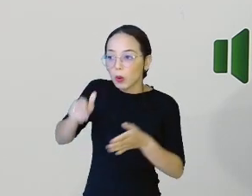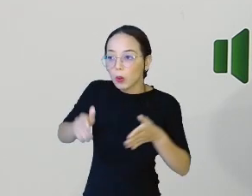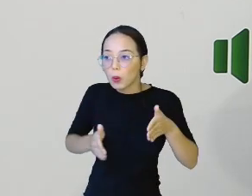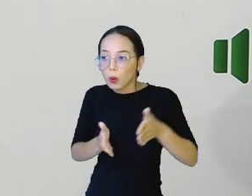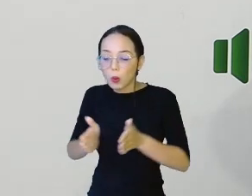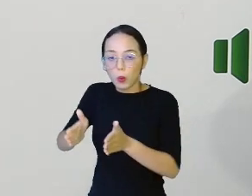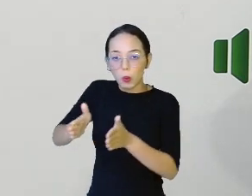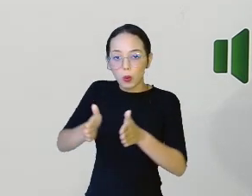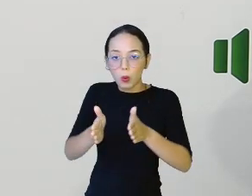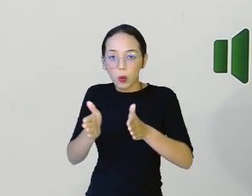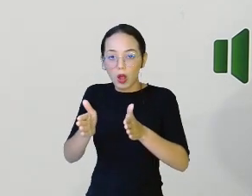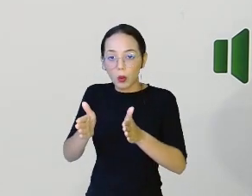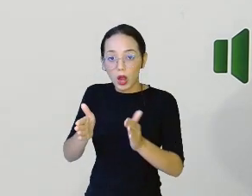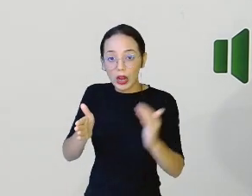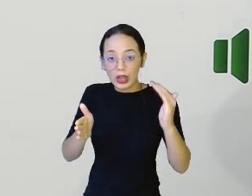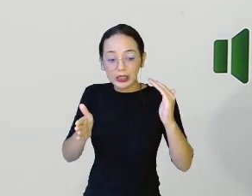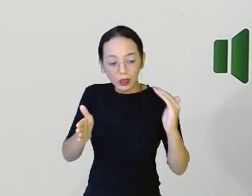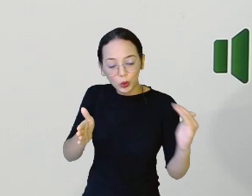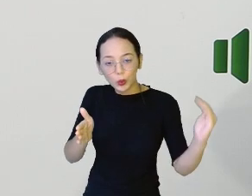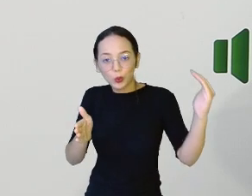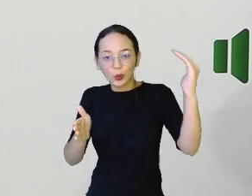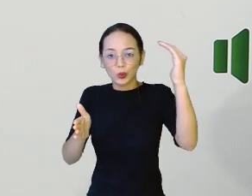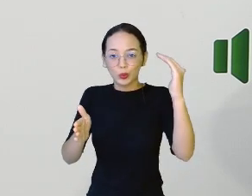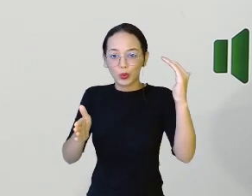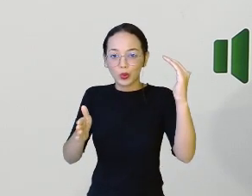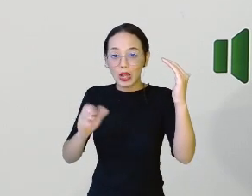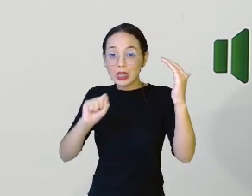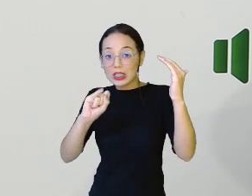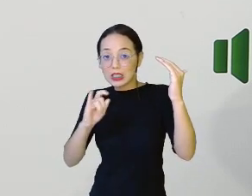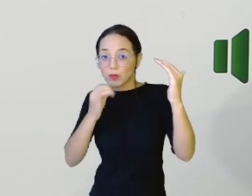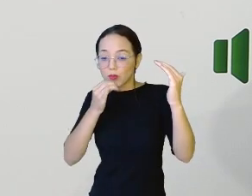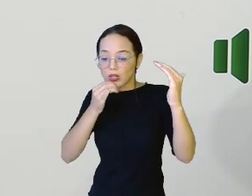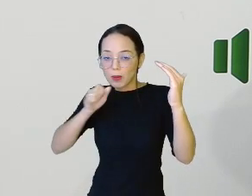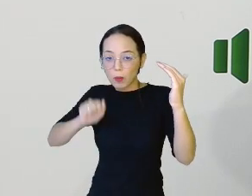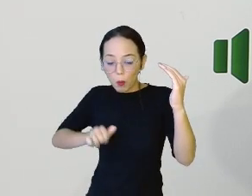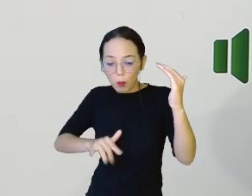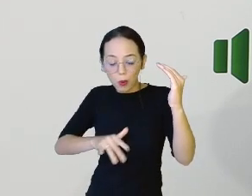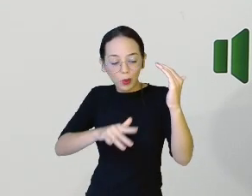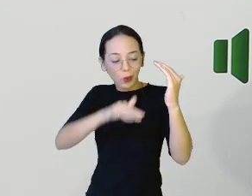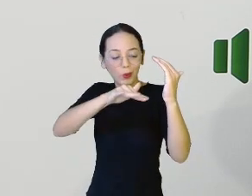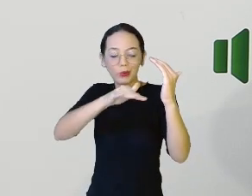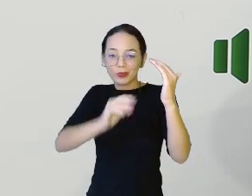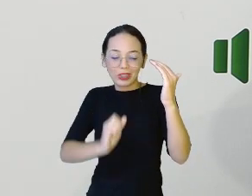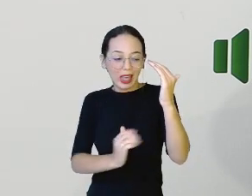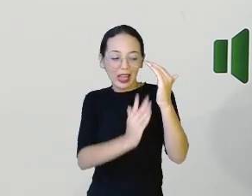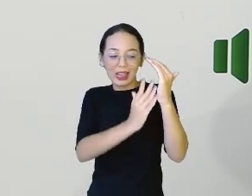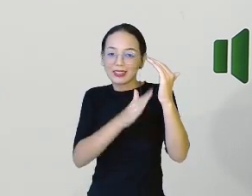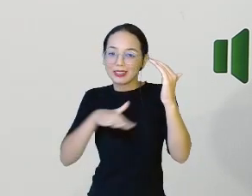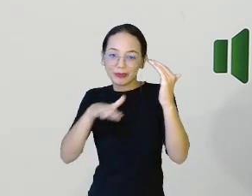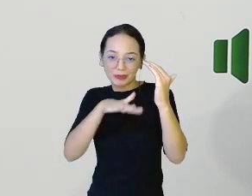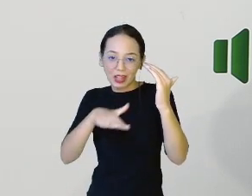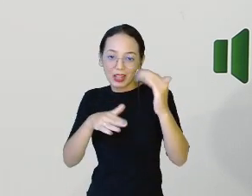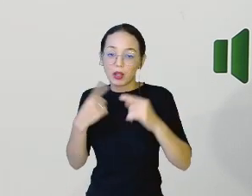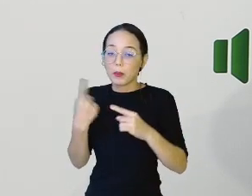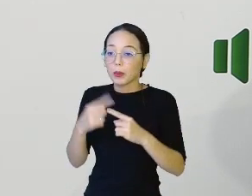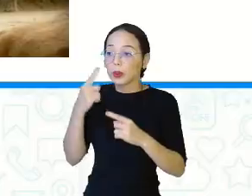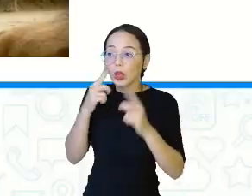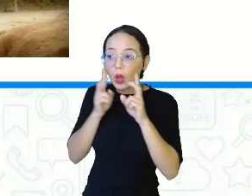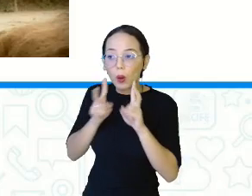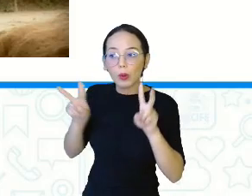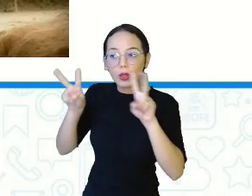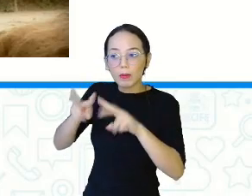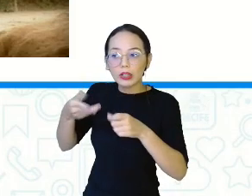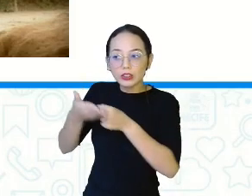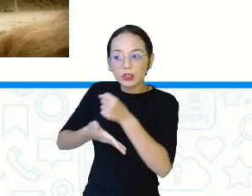casas acima do nível do rio. Veja essa imagem. Você percebe aqui na base